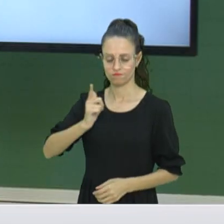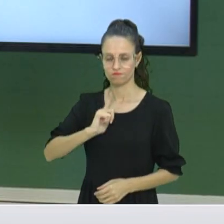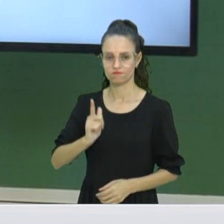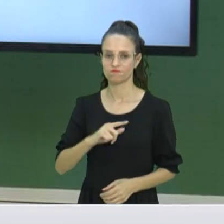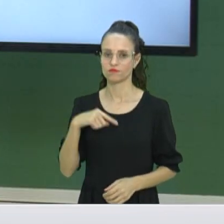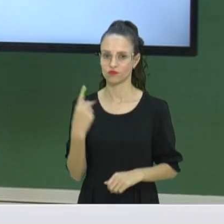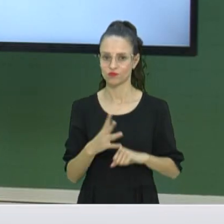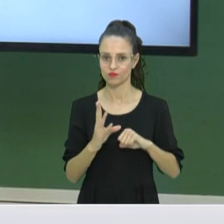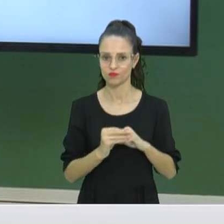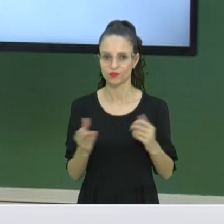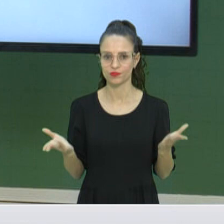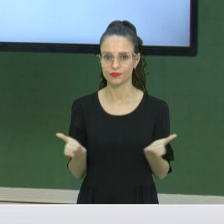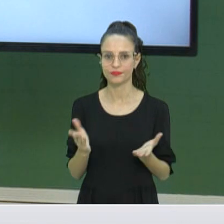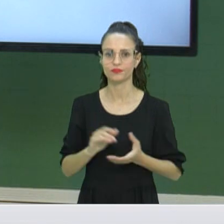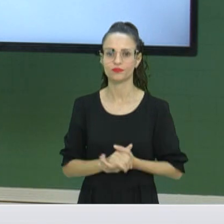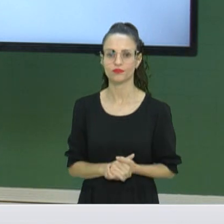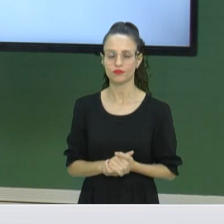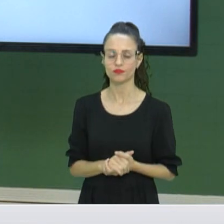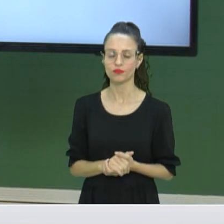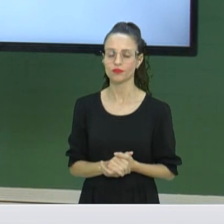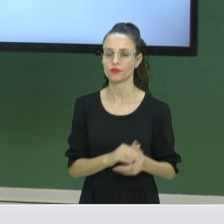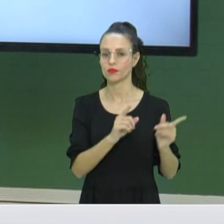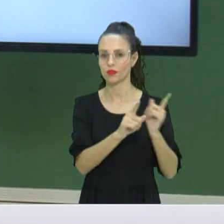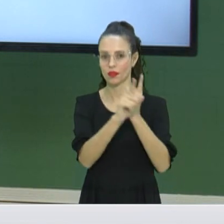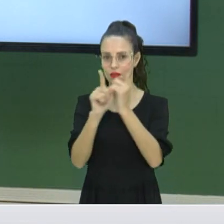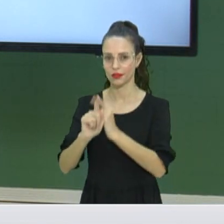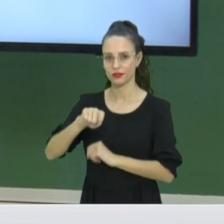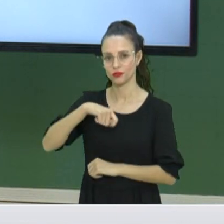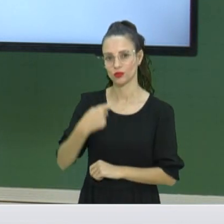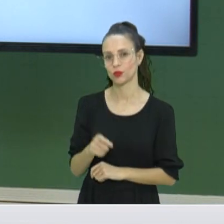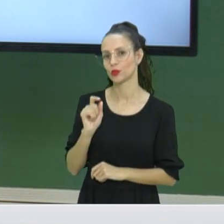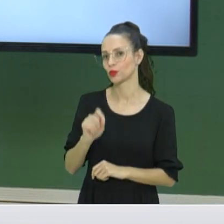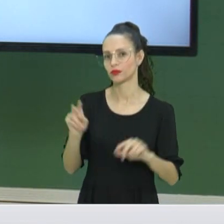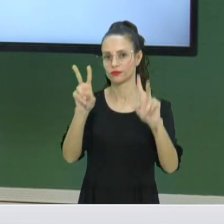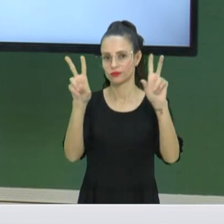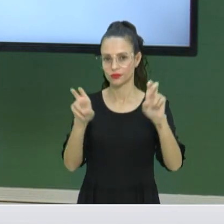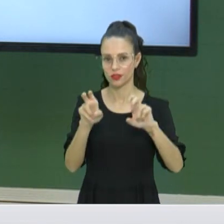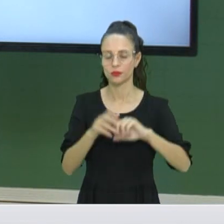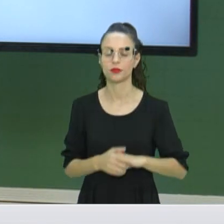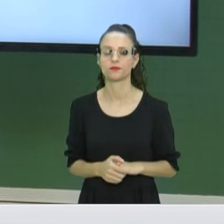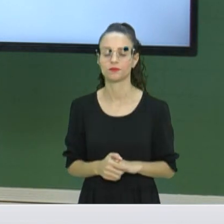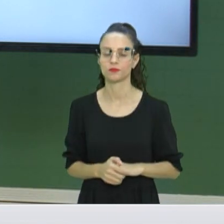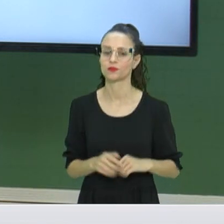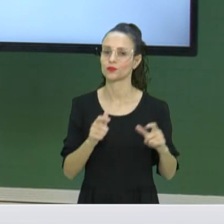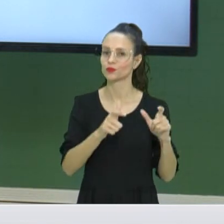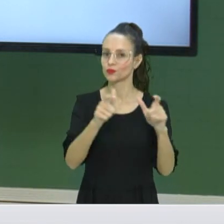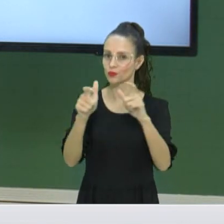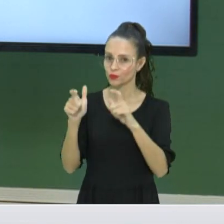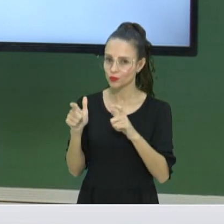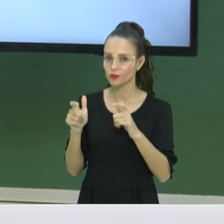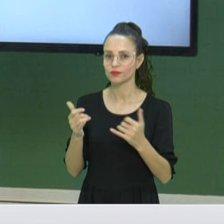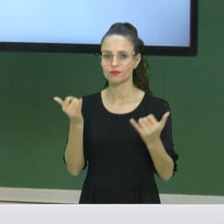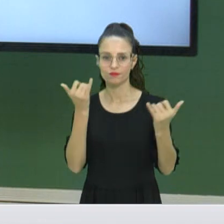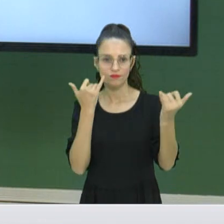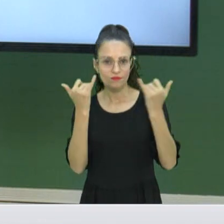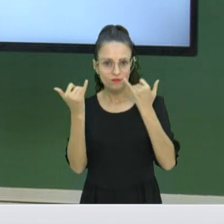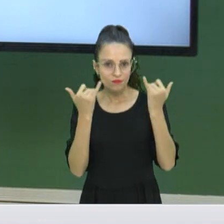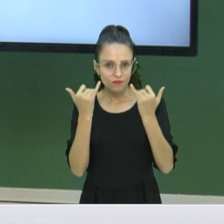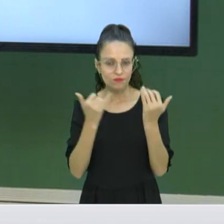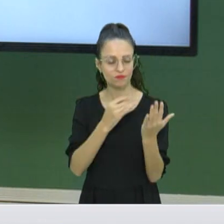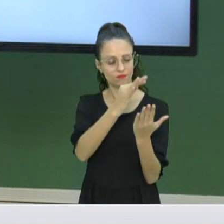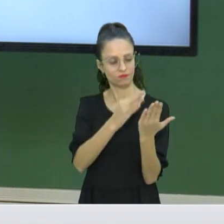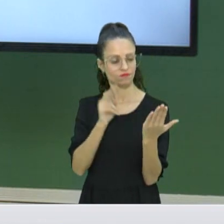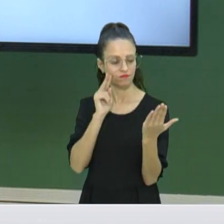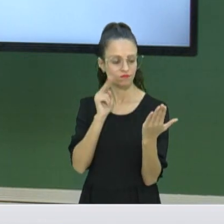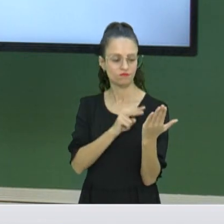tomar conhecimento agora. Identificar sobre o que estamos falando. Localizar aquelas informações que estão óbvias